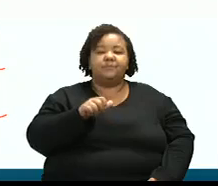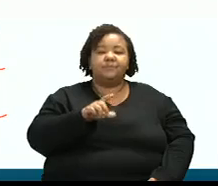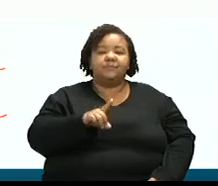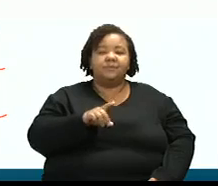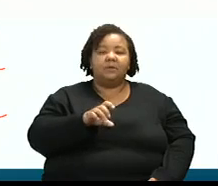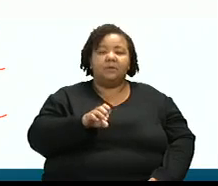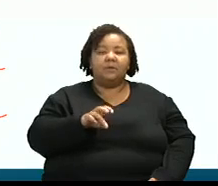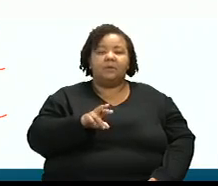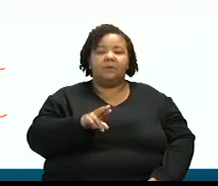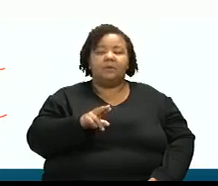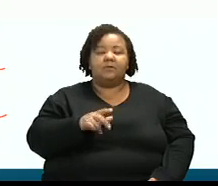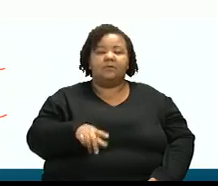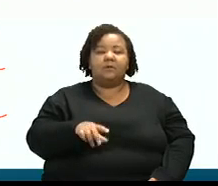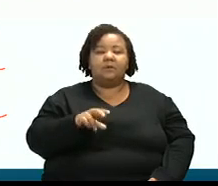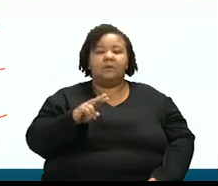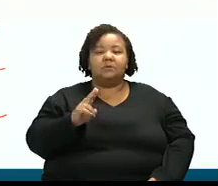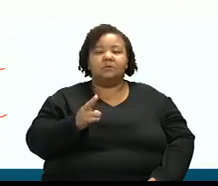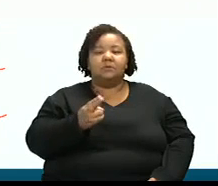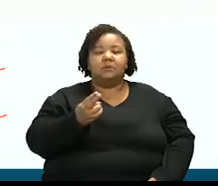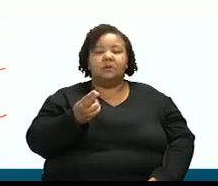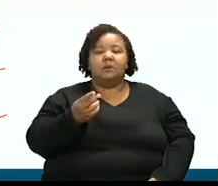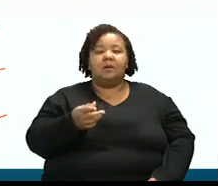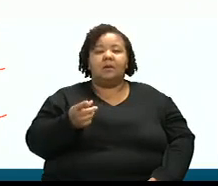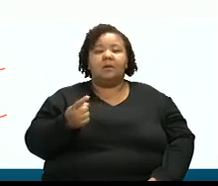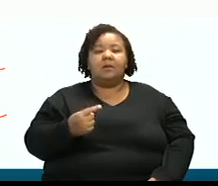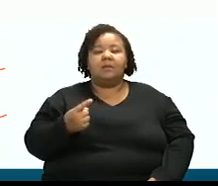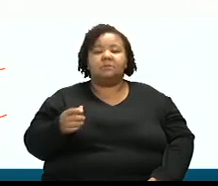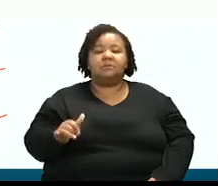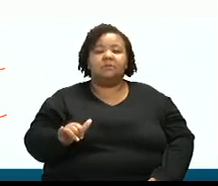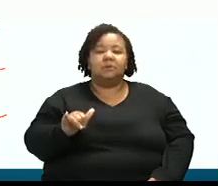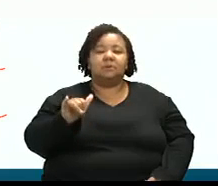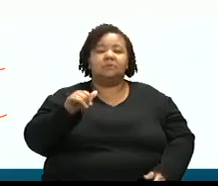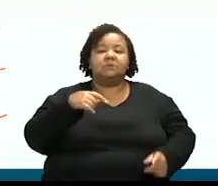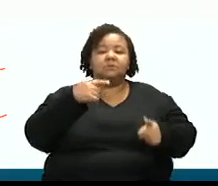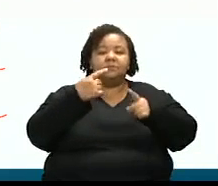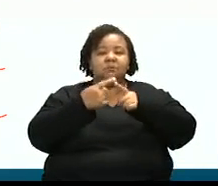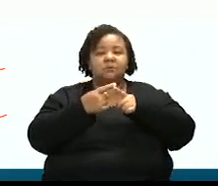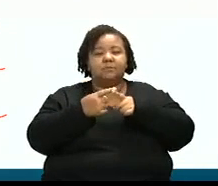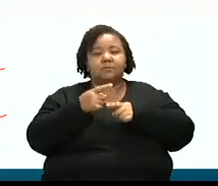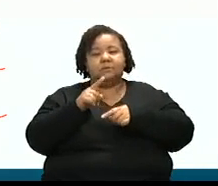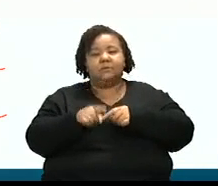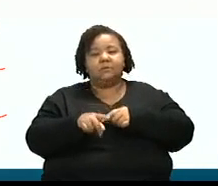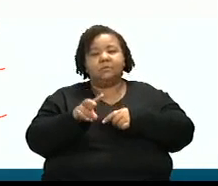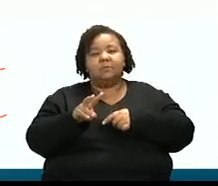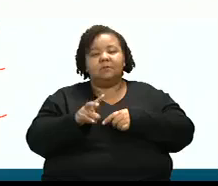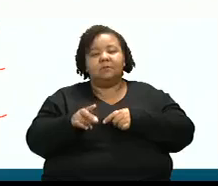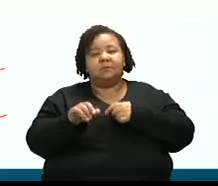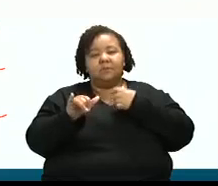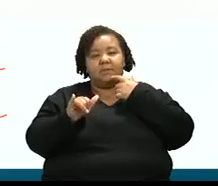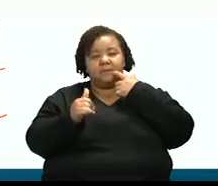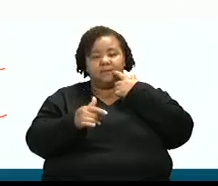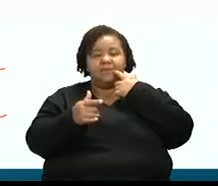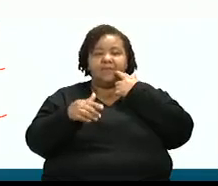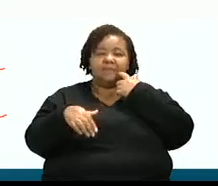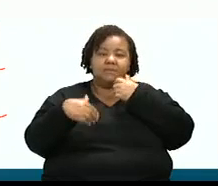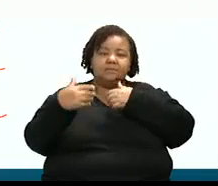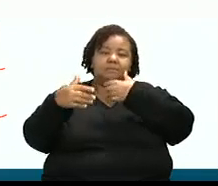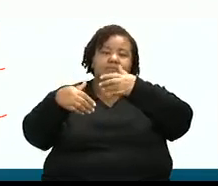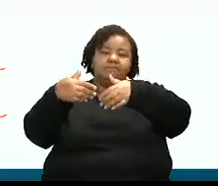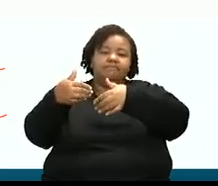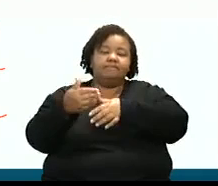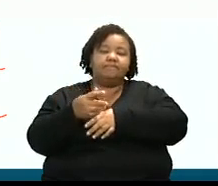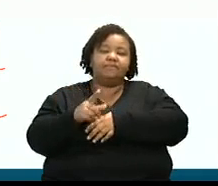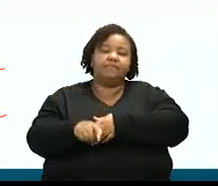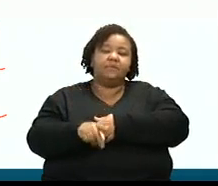derivada da função h em relação a y multiplicada pelo vetor i, e assim sucessivamente. Então,